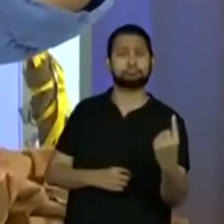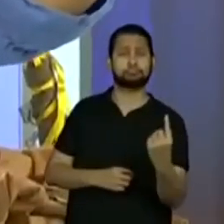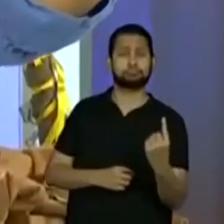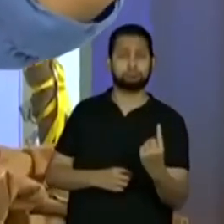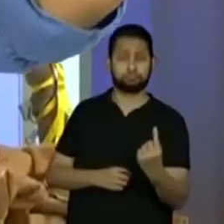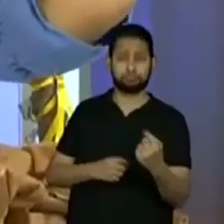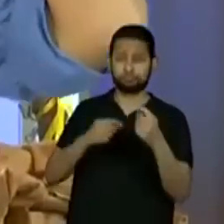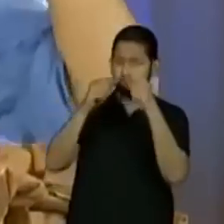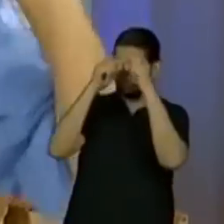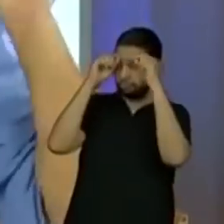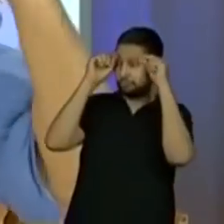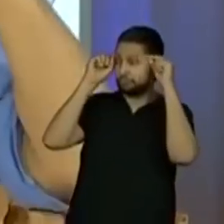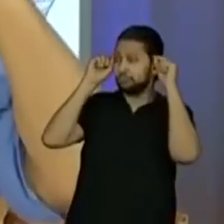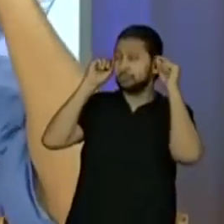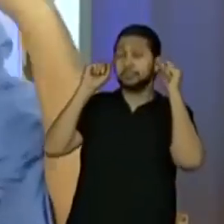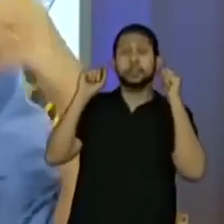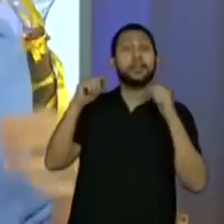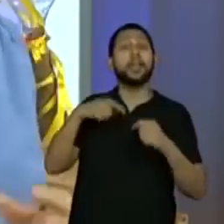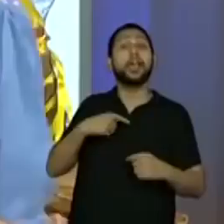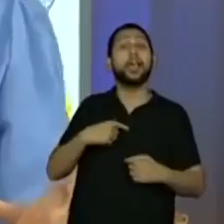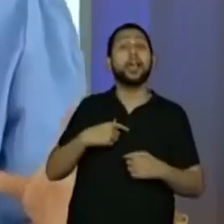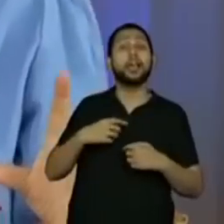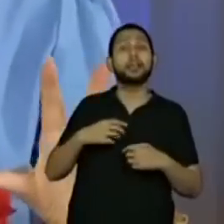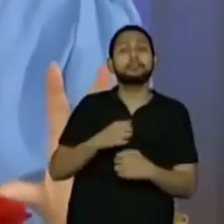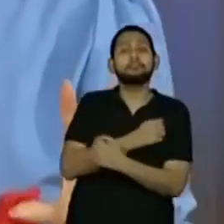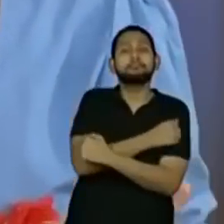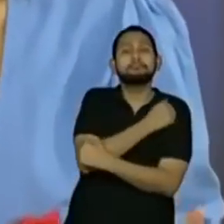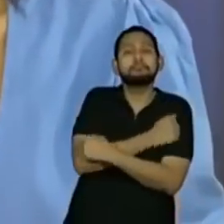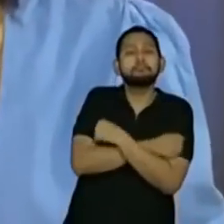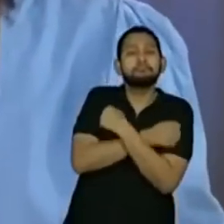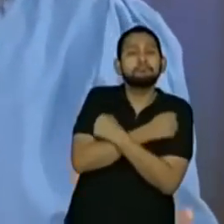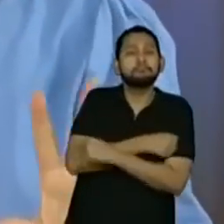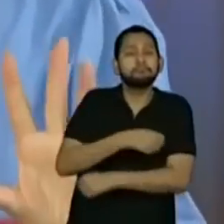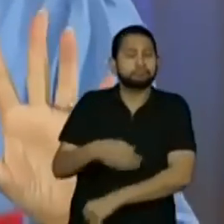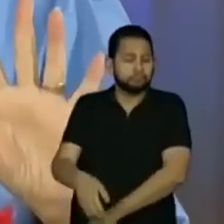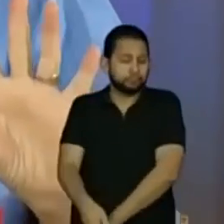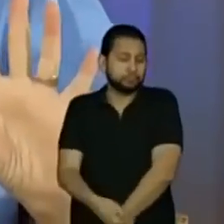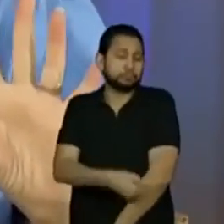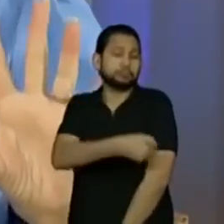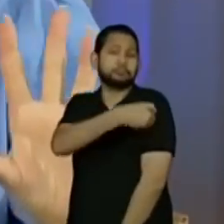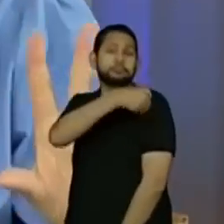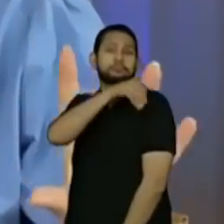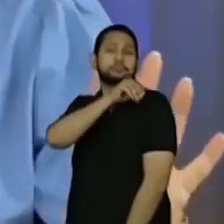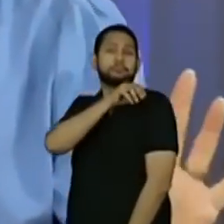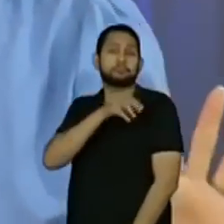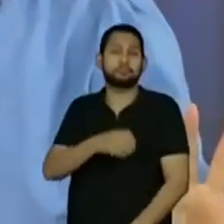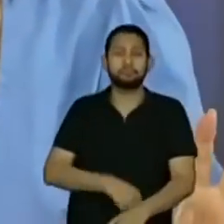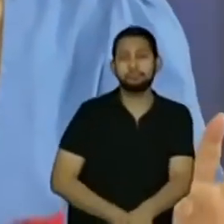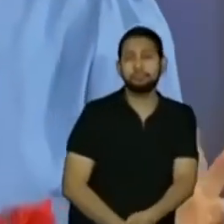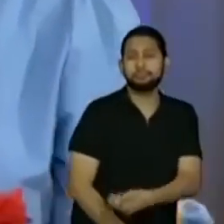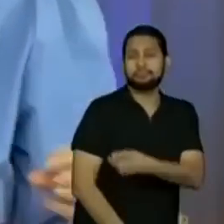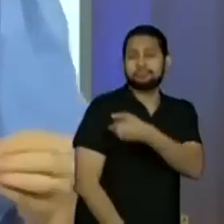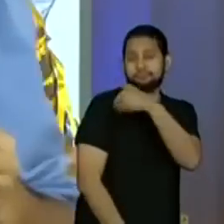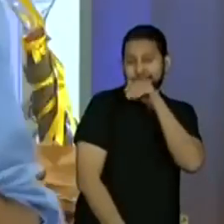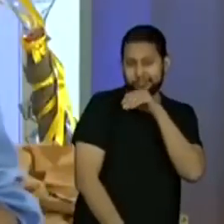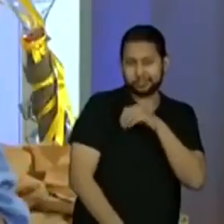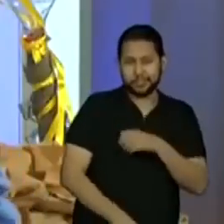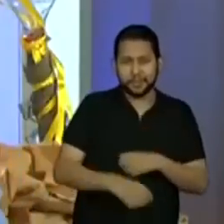hora que a princesa veio se banhar, ele chegou, pé ante pé,